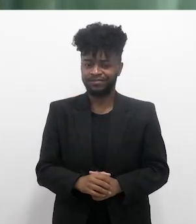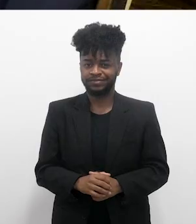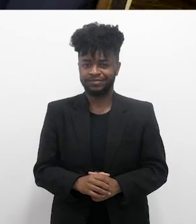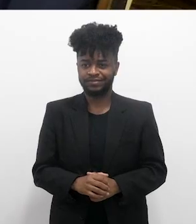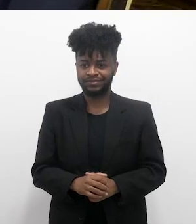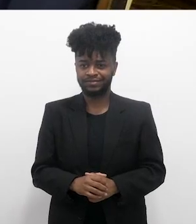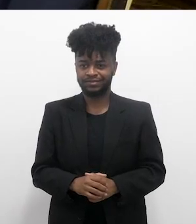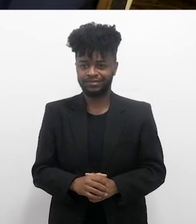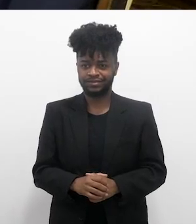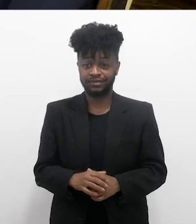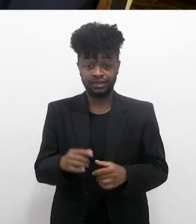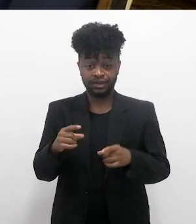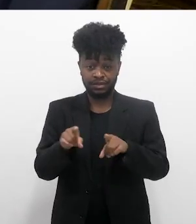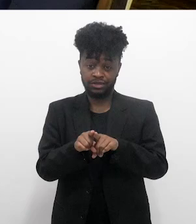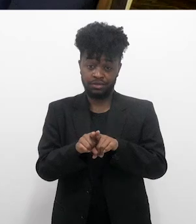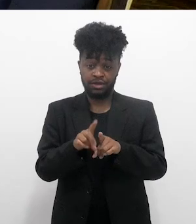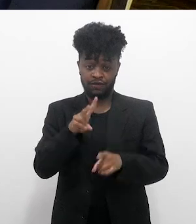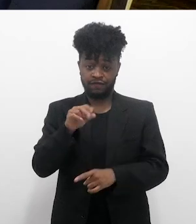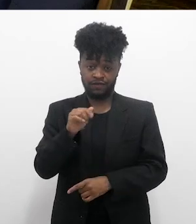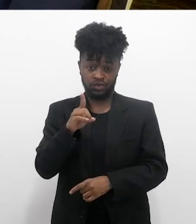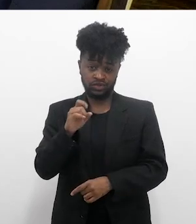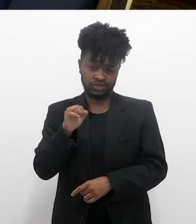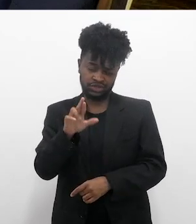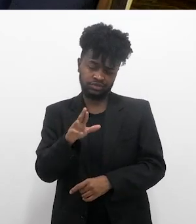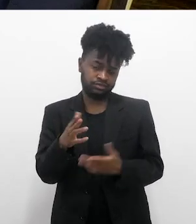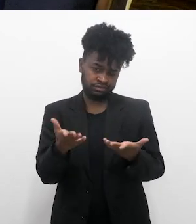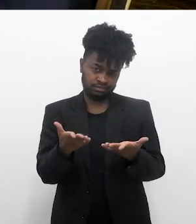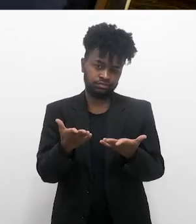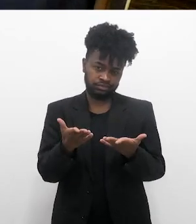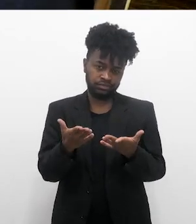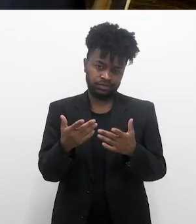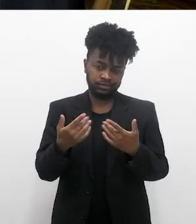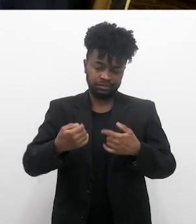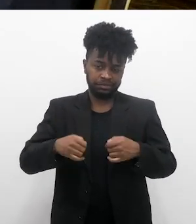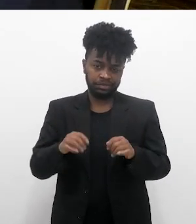Mas ele era demais. Ele era e o Valdir, demais, um indivíduo competente, né?